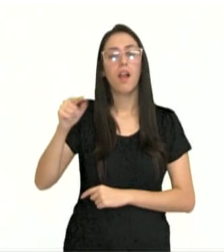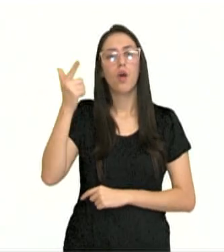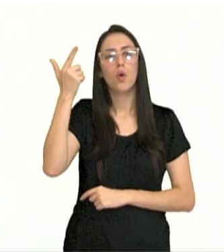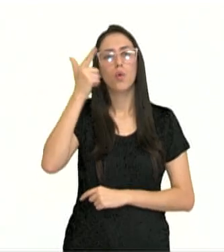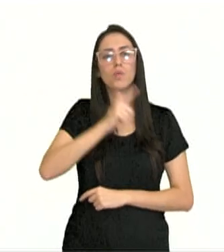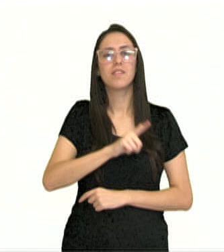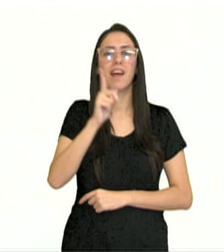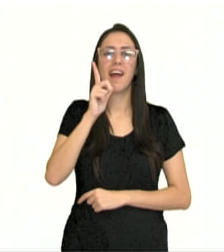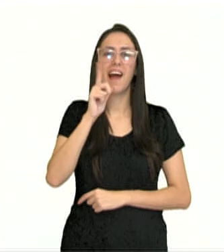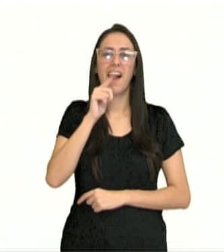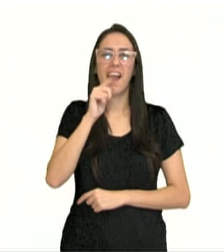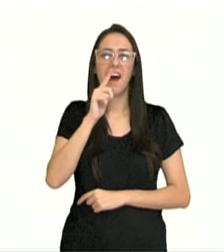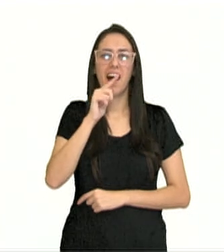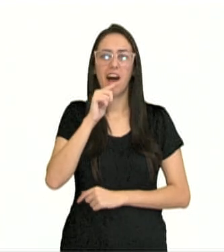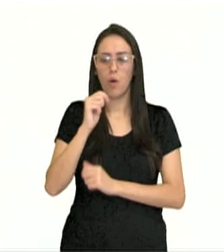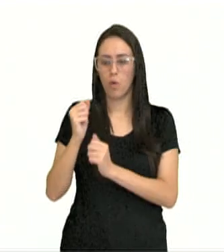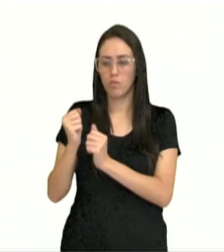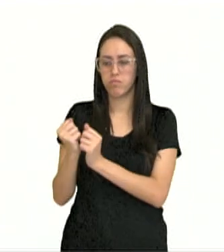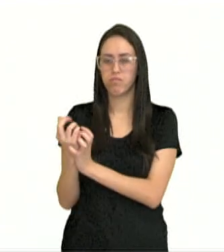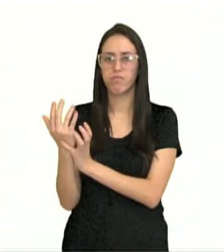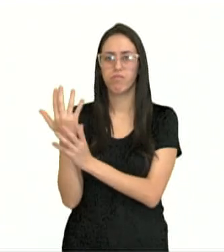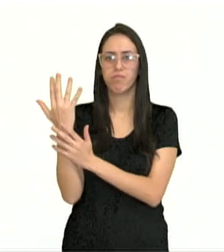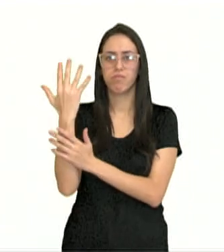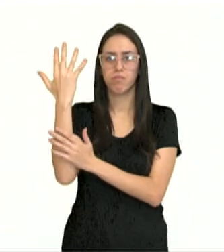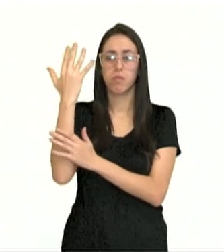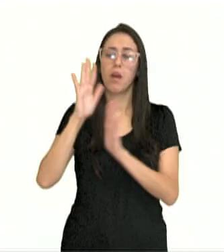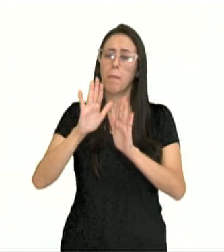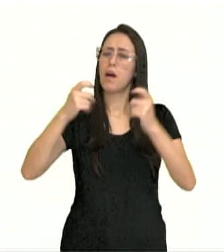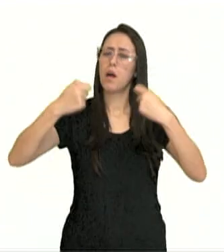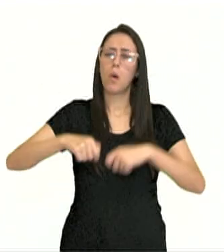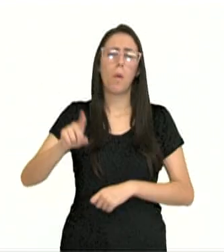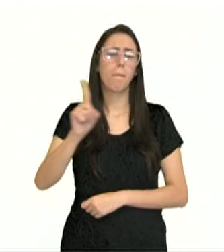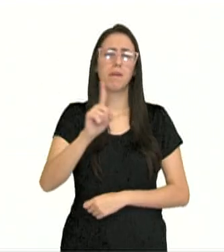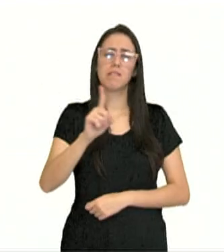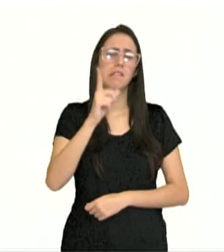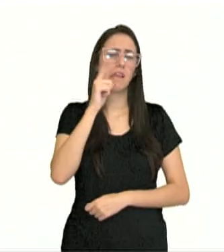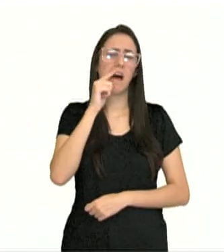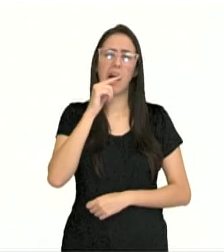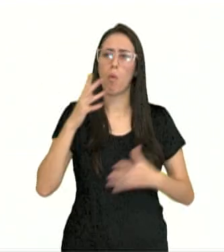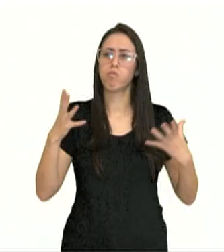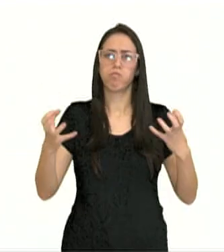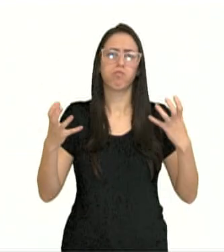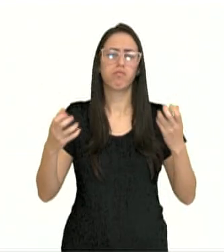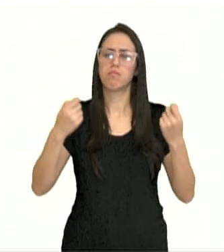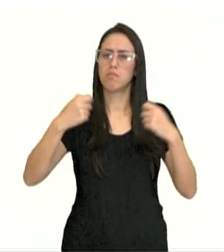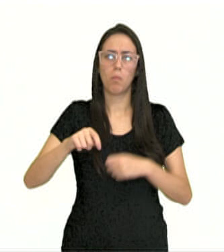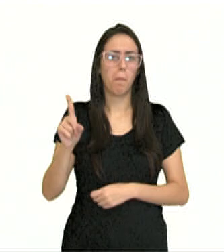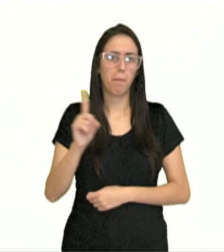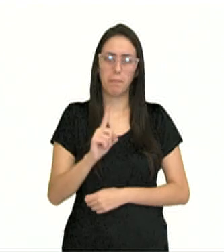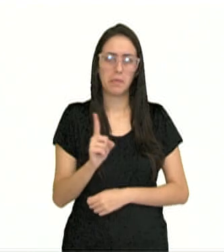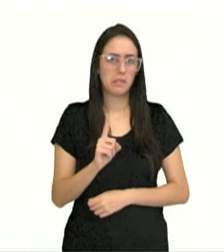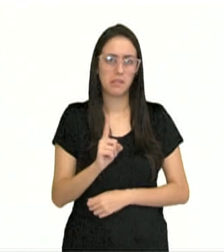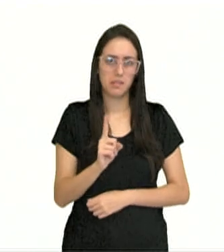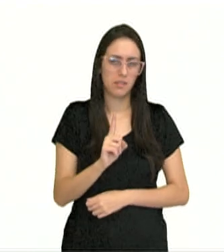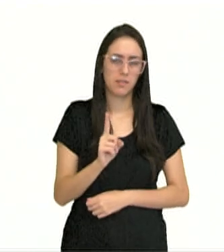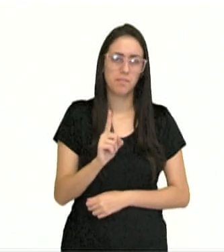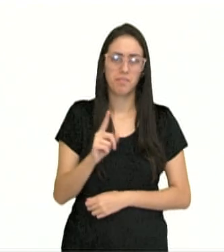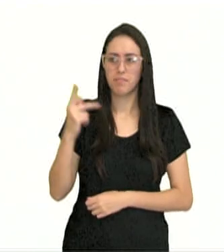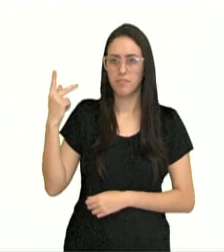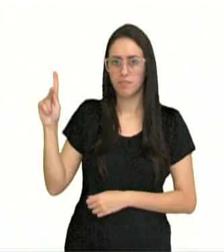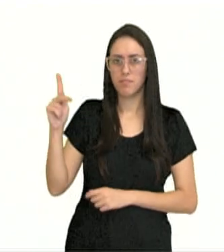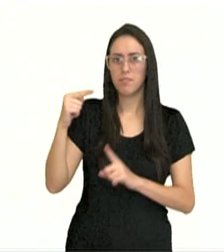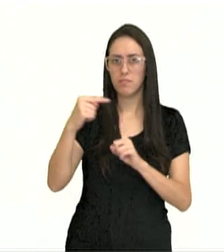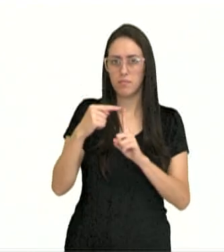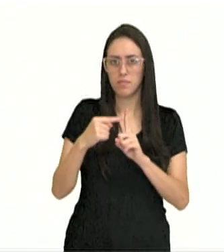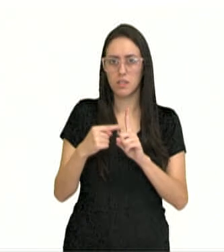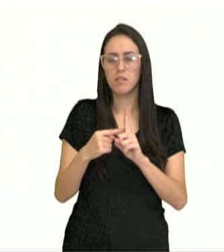fecundação. Ou seja, não precisa de um ambiente tão úmido para levar esses esporos, por exemplo, que é no caso das